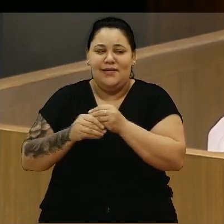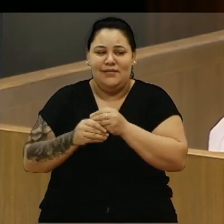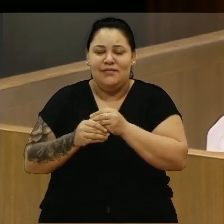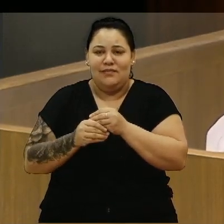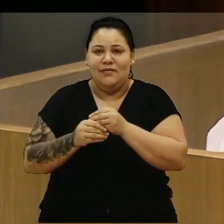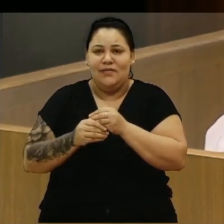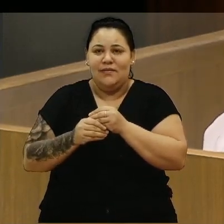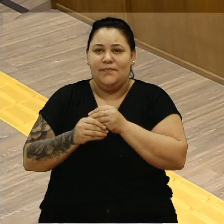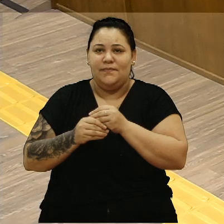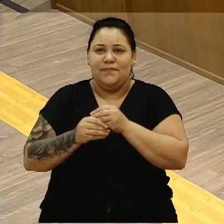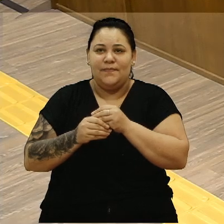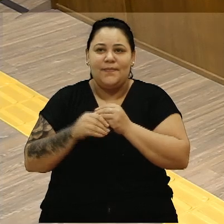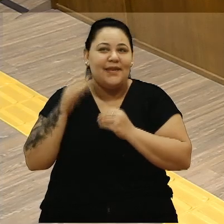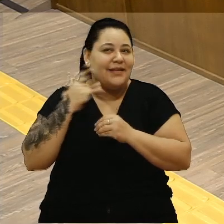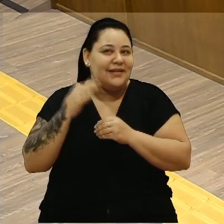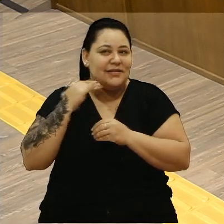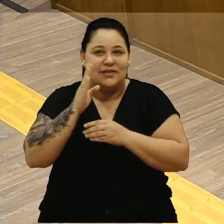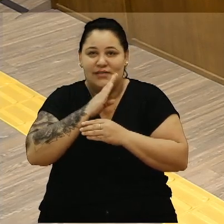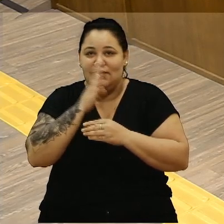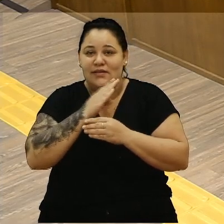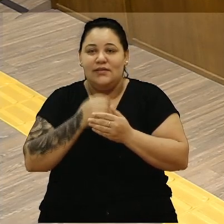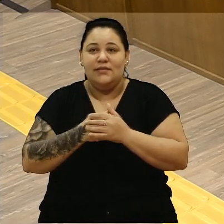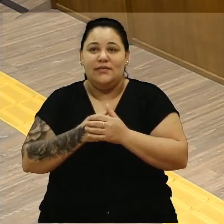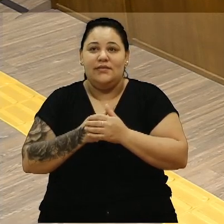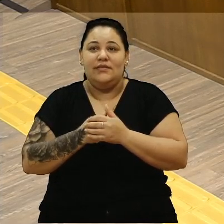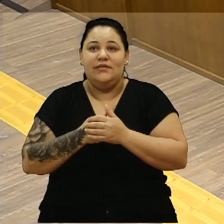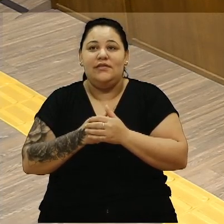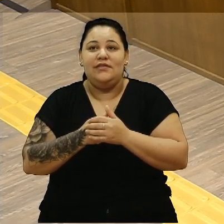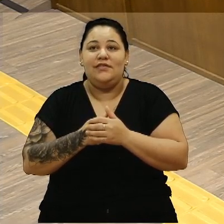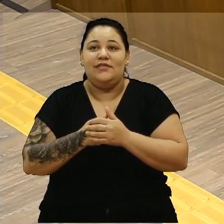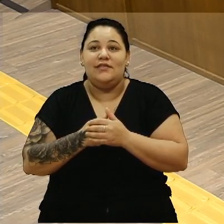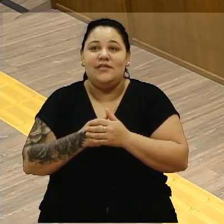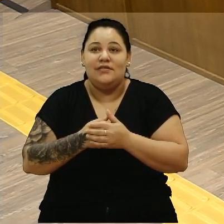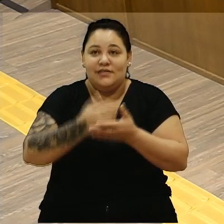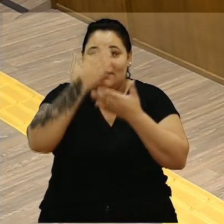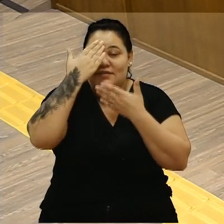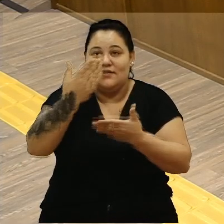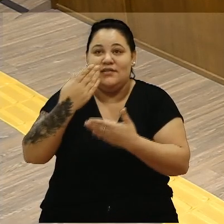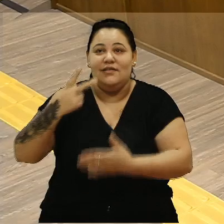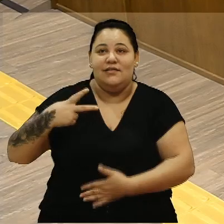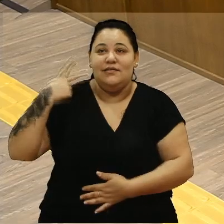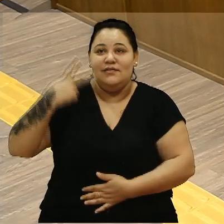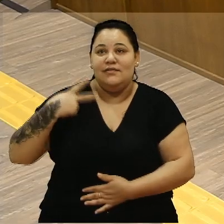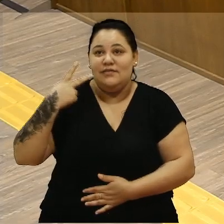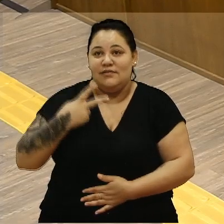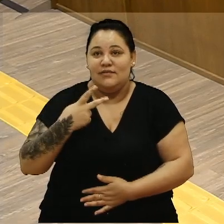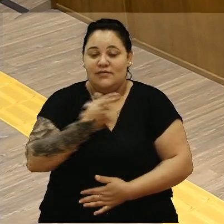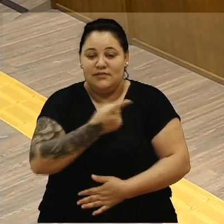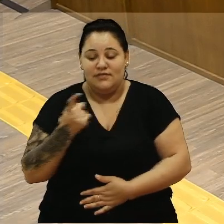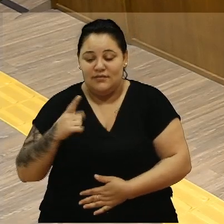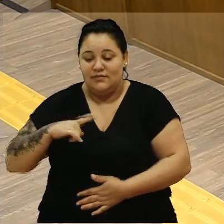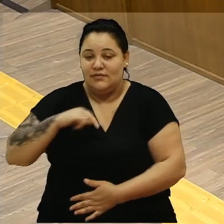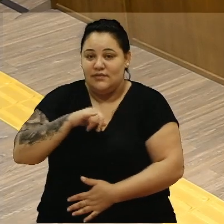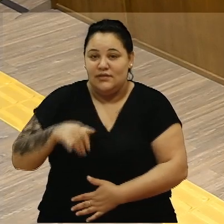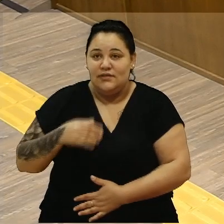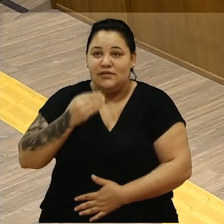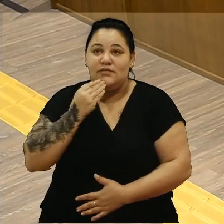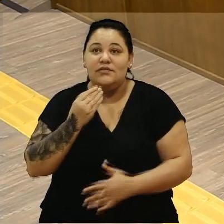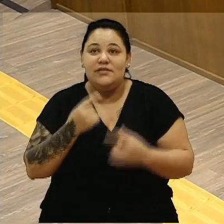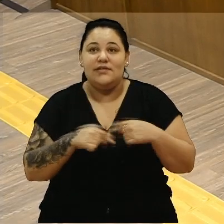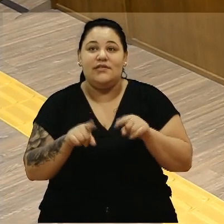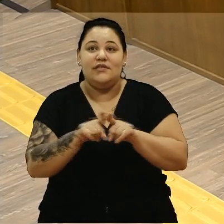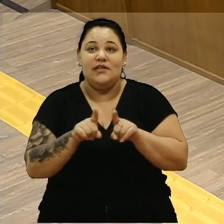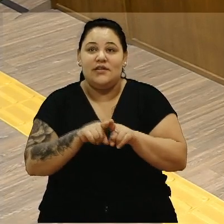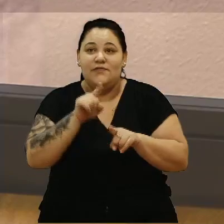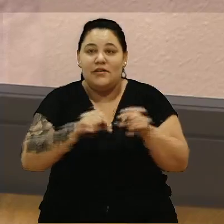Andressa, rapidinho, depois... Obrigada, vereadora. Essa resolução de plenário que nós vamos ter oportunidade de debater, todos os vereadores e